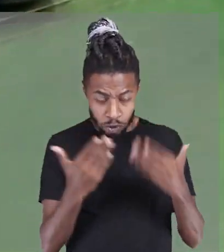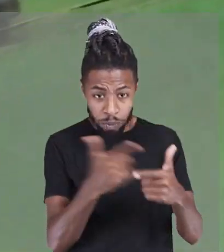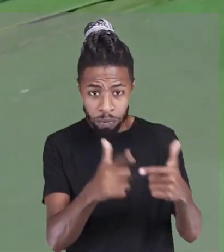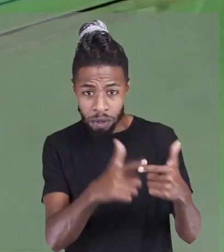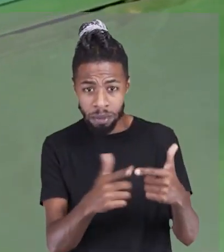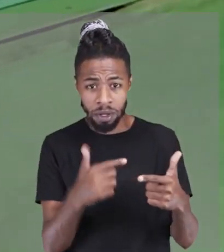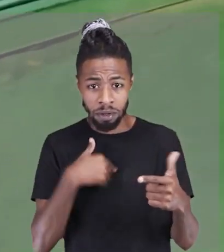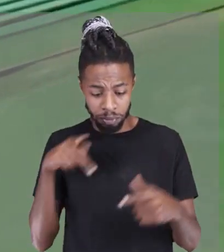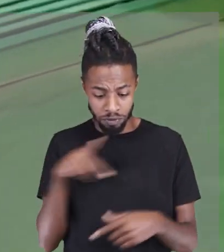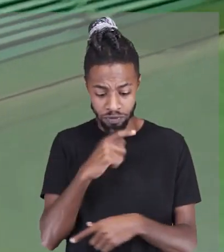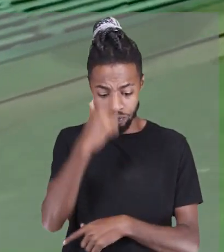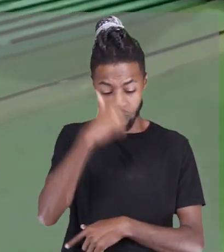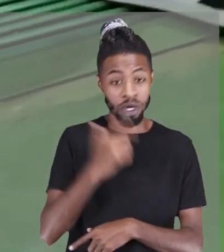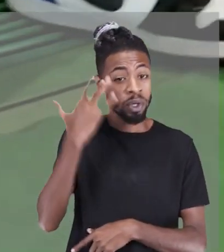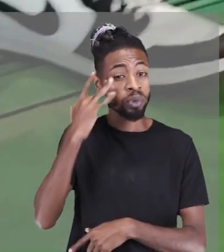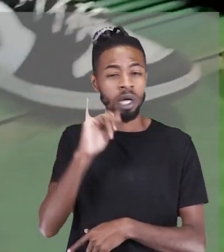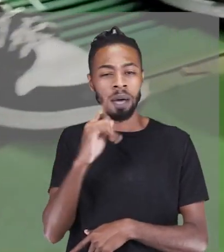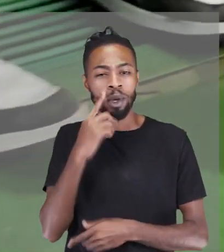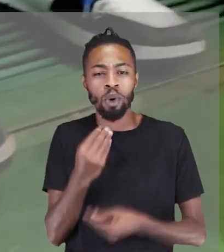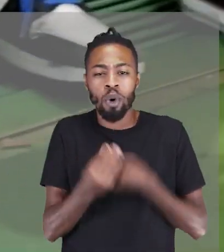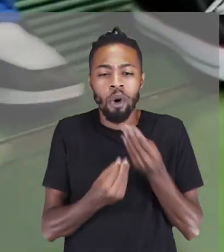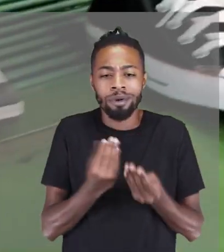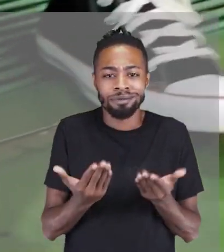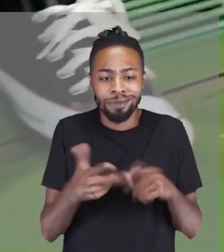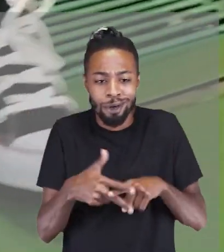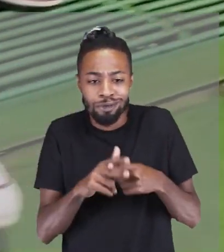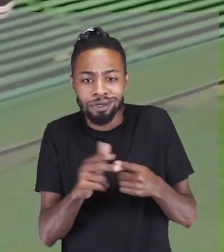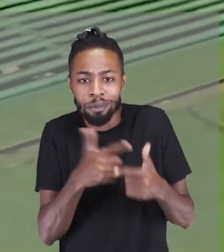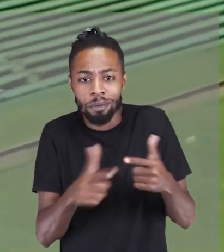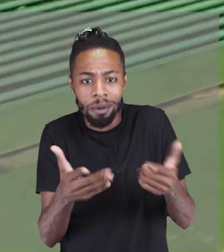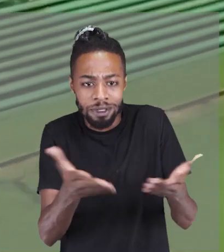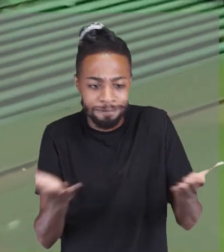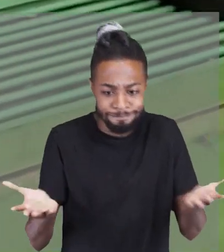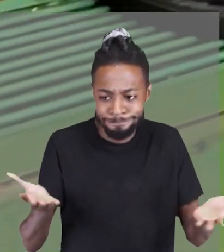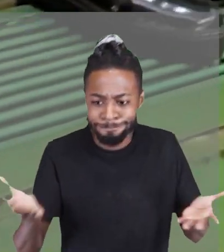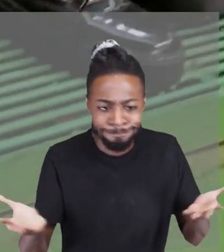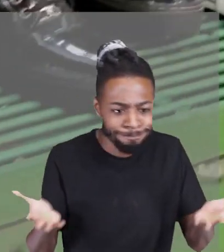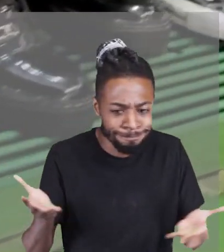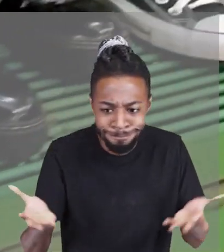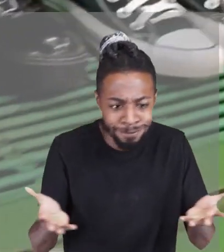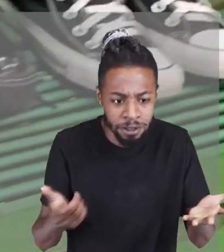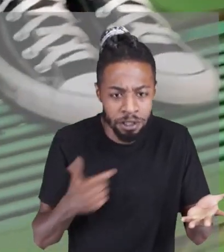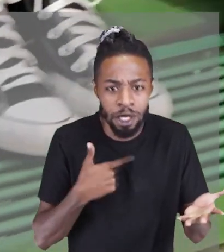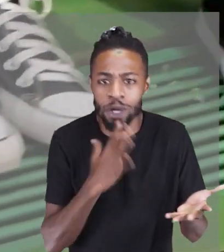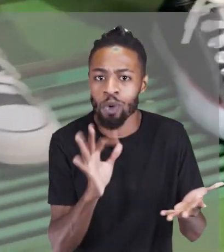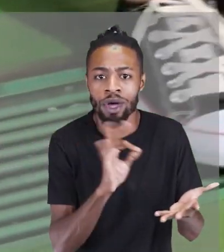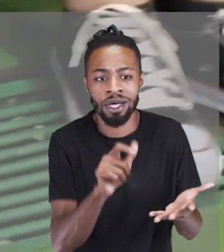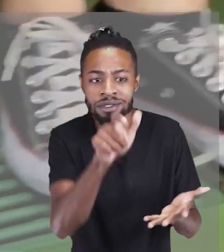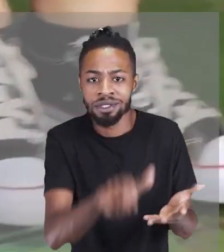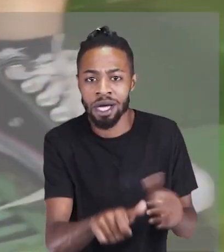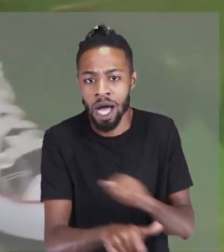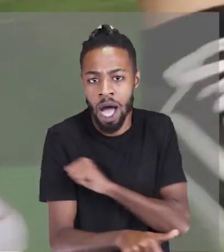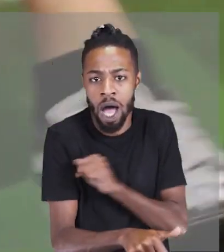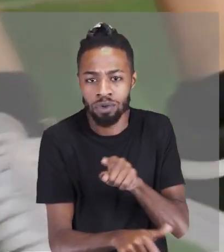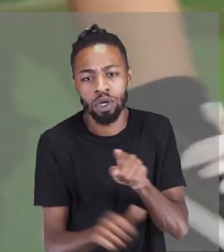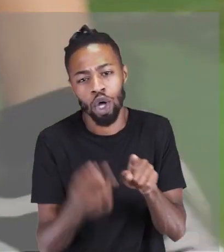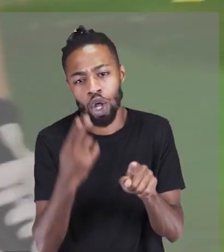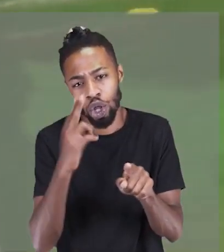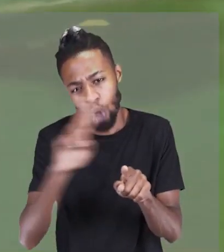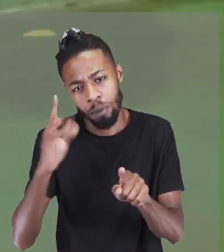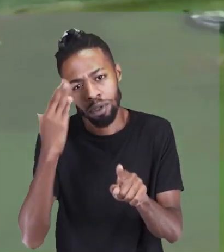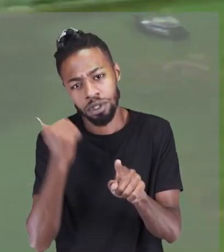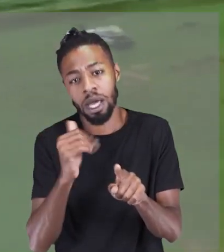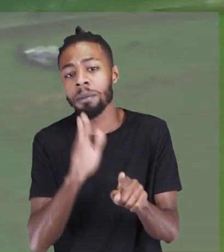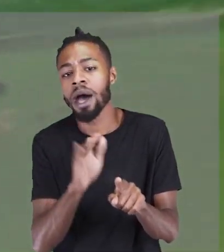está ali no olho do furacão, ele não tem os elementos para conseguir lidar adequadamente com essa situação, porque ele não conhece quem são